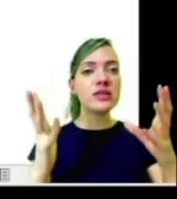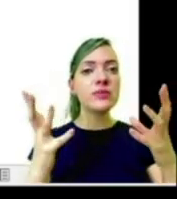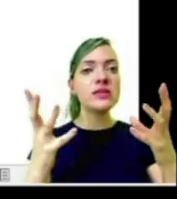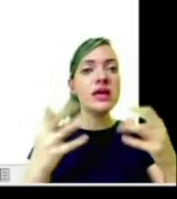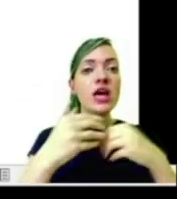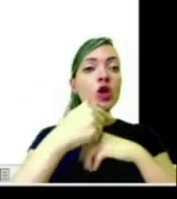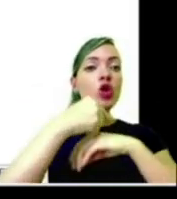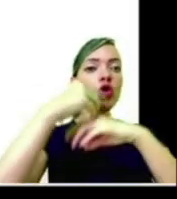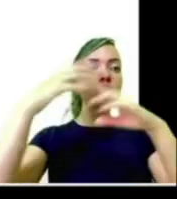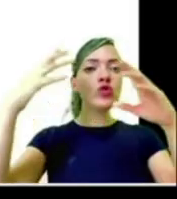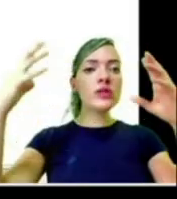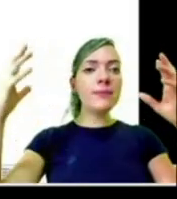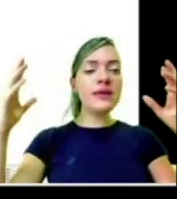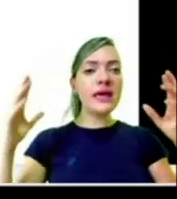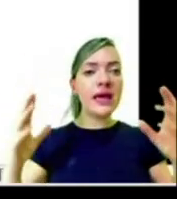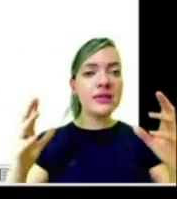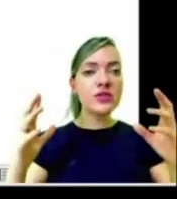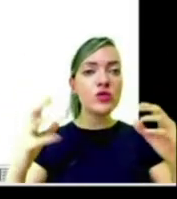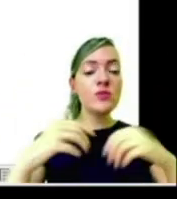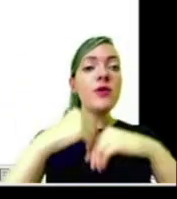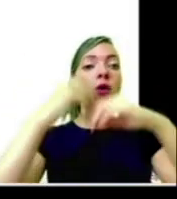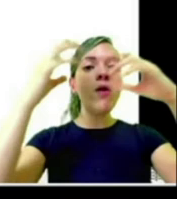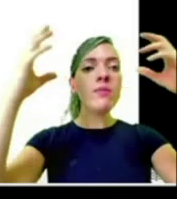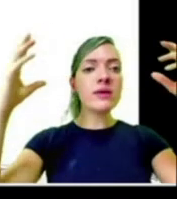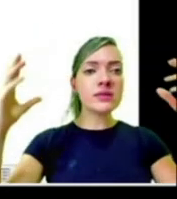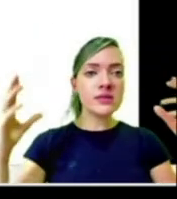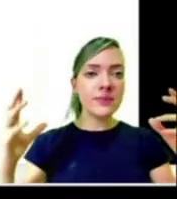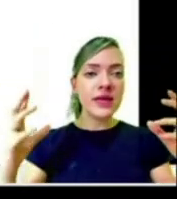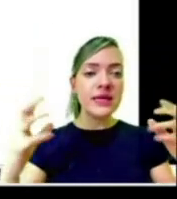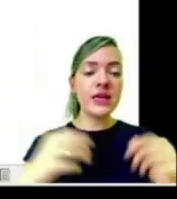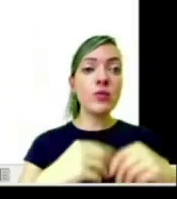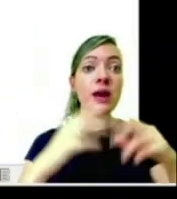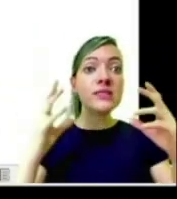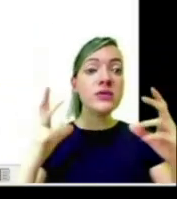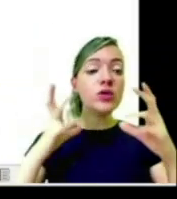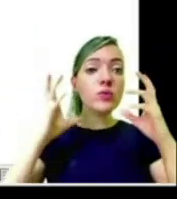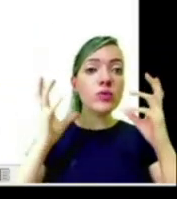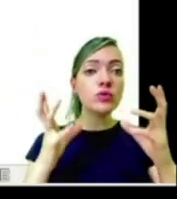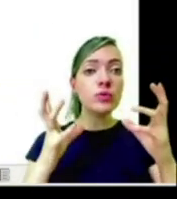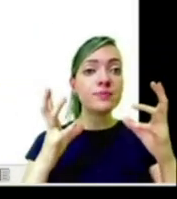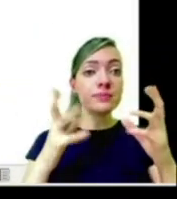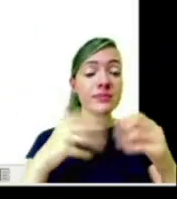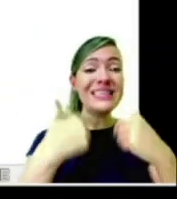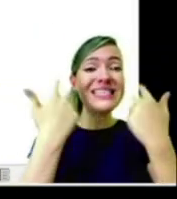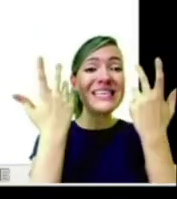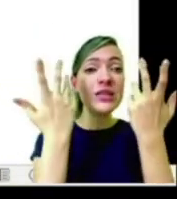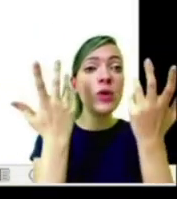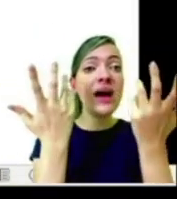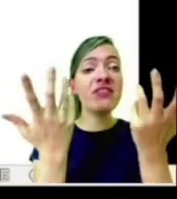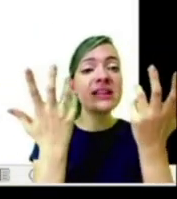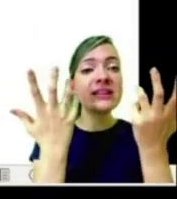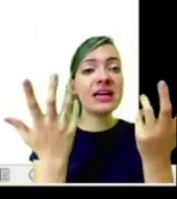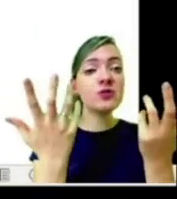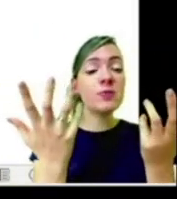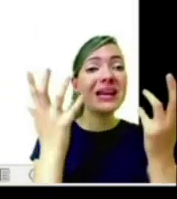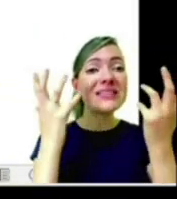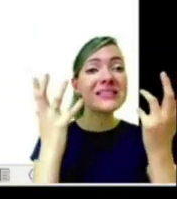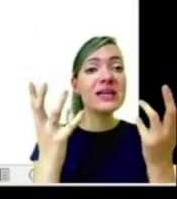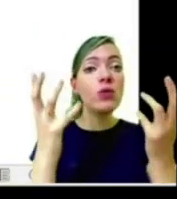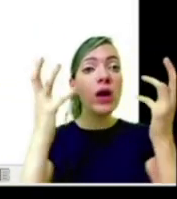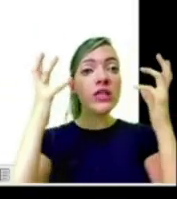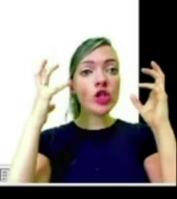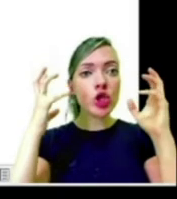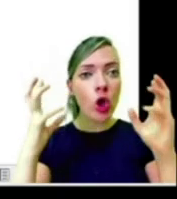praticamente nós temos aí todos os ambientes dos biomas, né, no Brasil e no mundo, sendo afetados